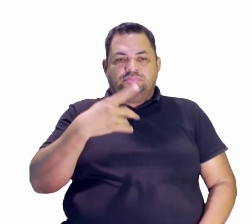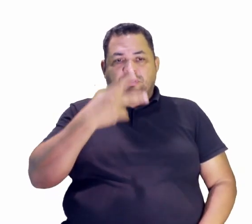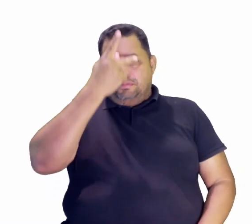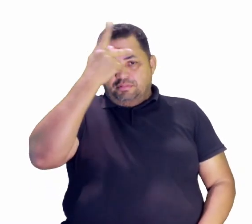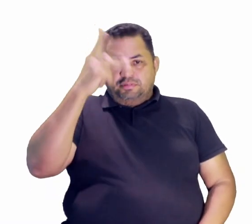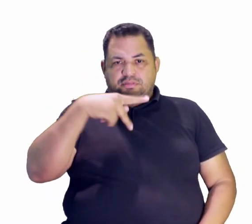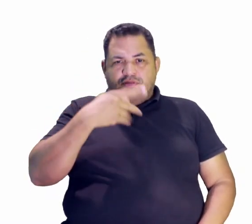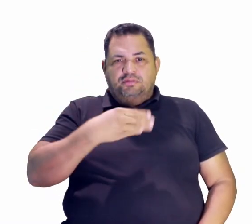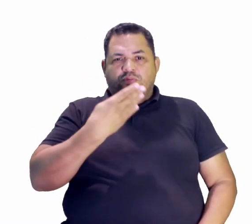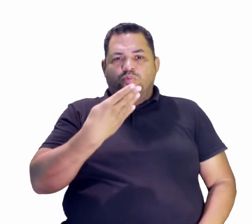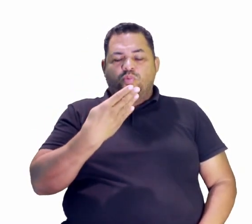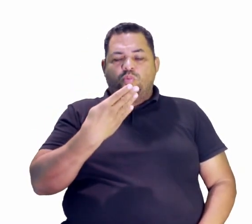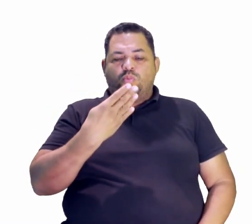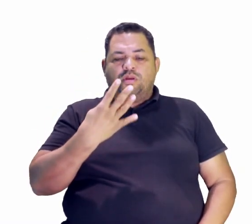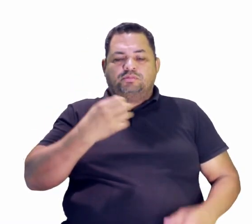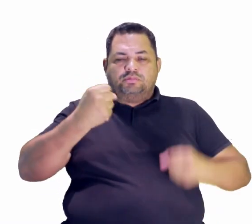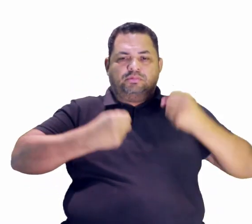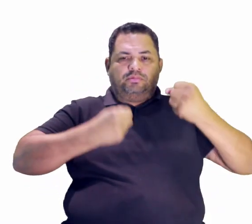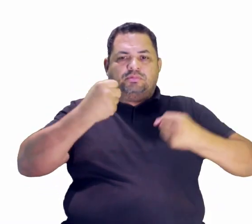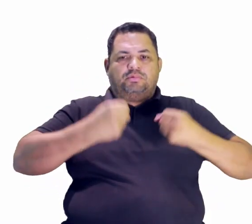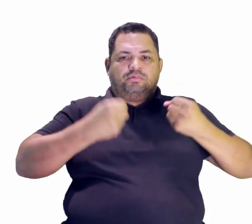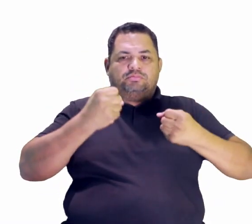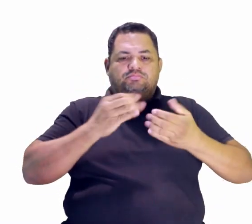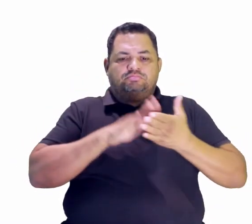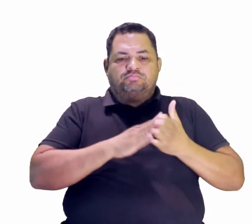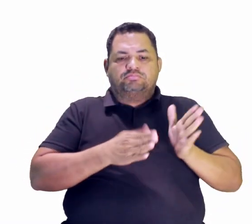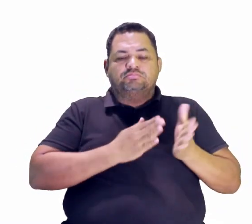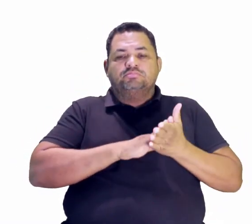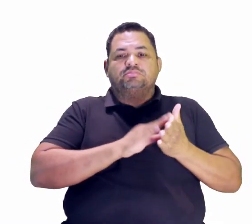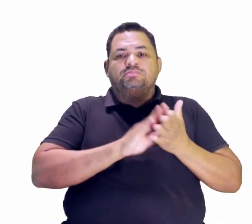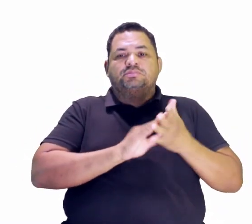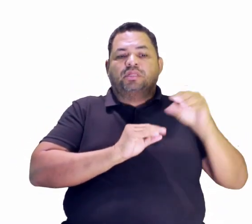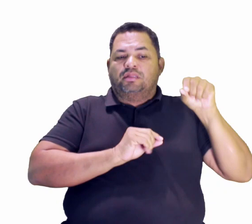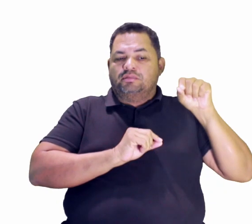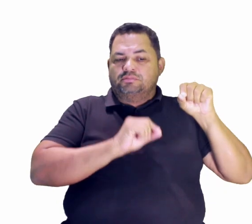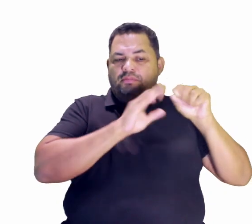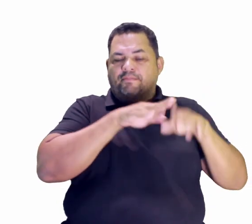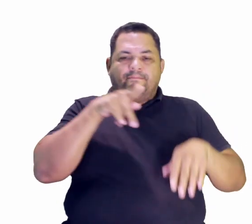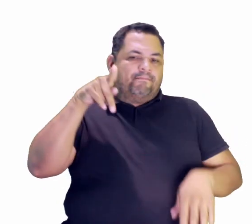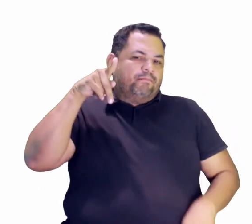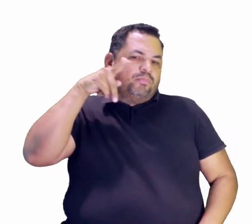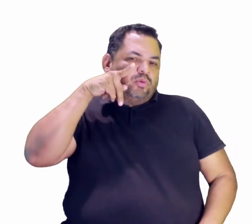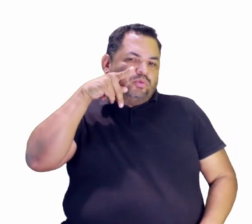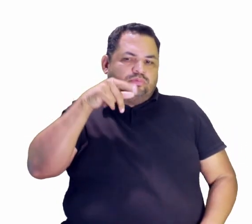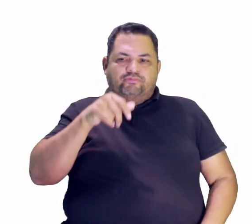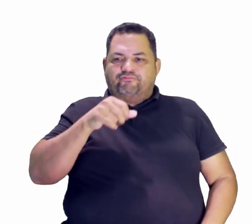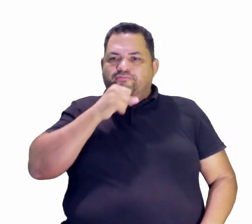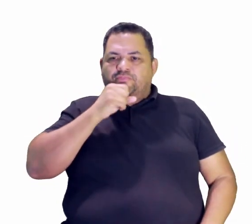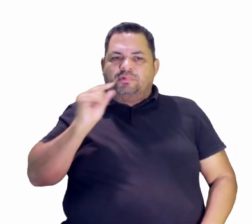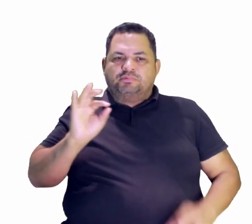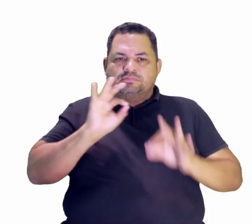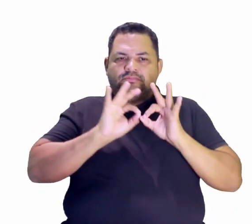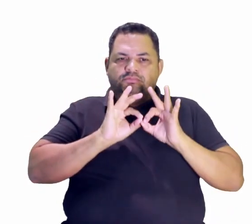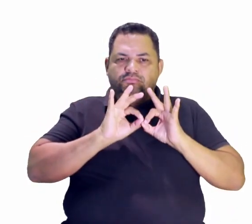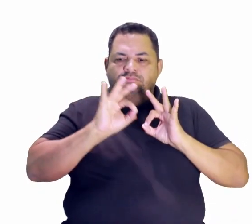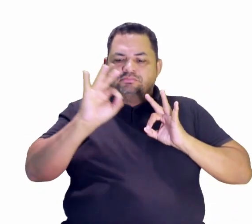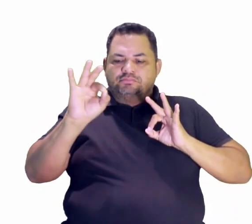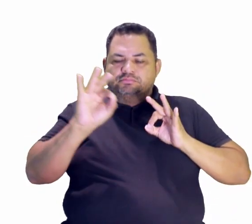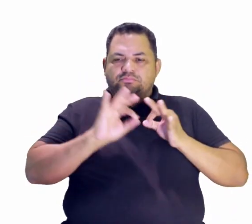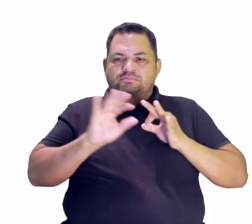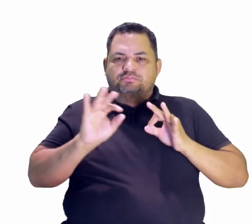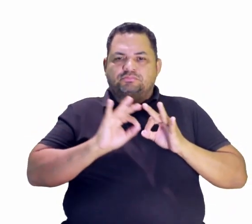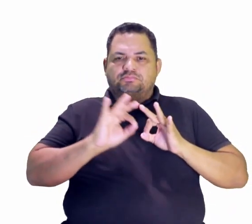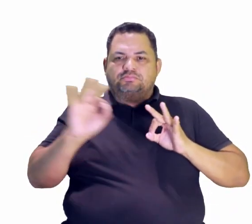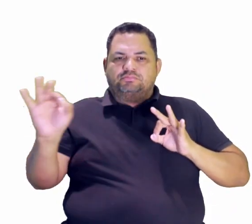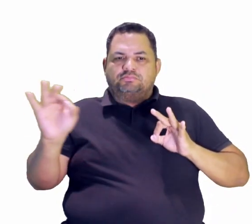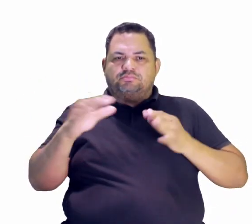que 4 carros partiram de Porto Velho, cada um a 40 km por hora, essa informação é suficiente